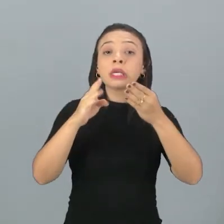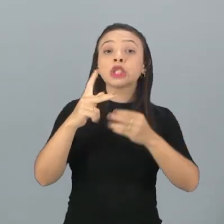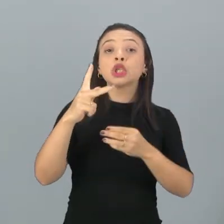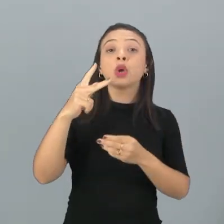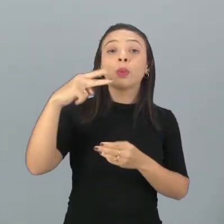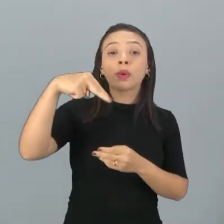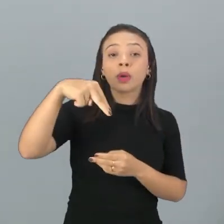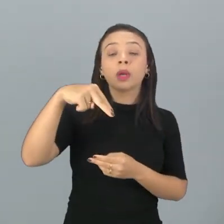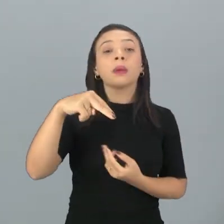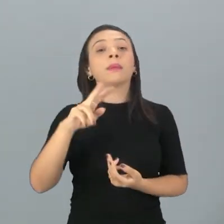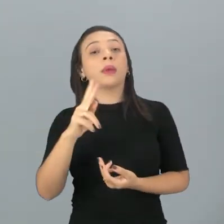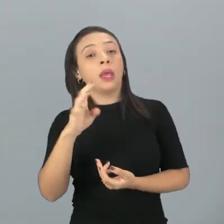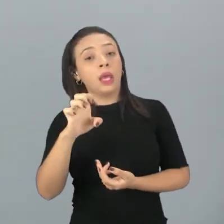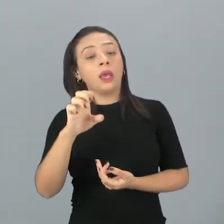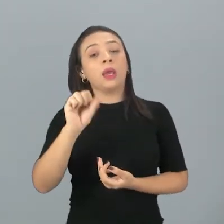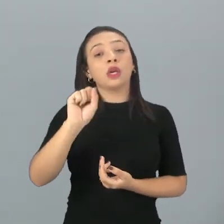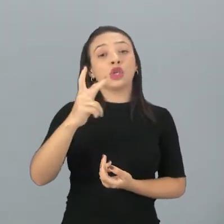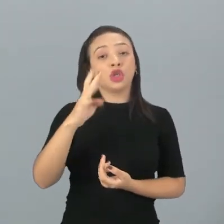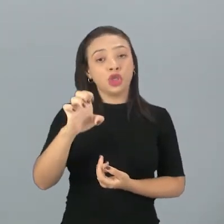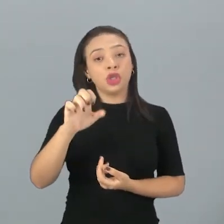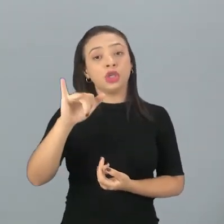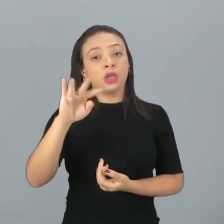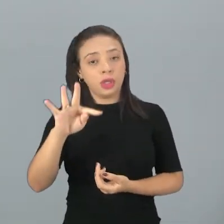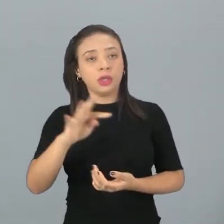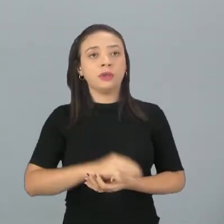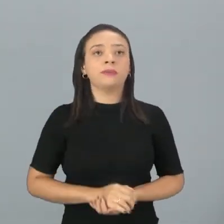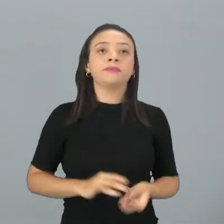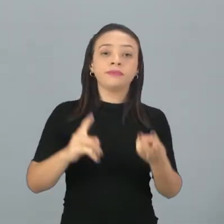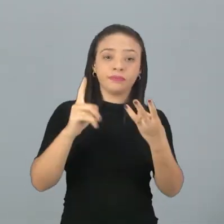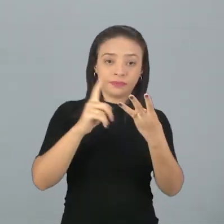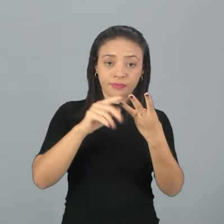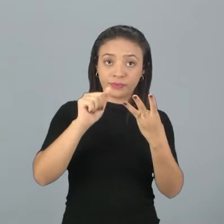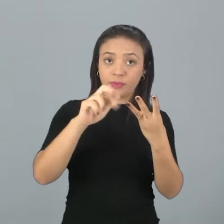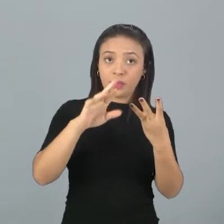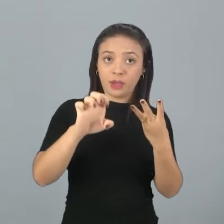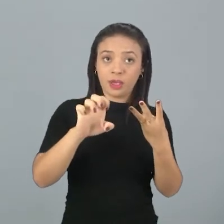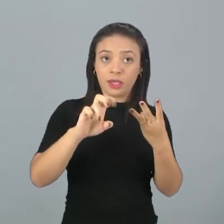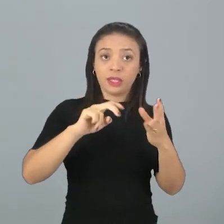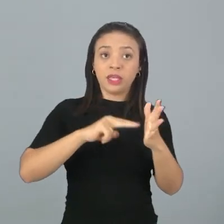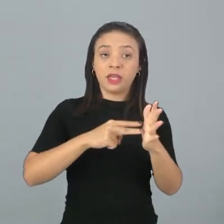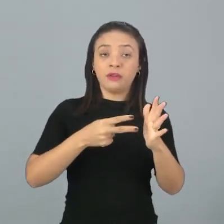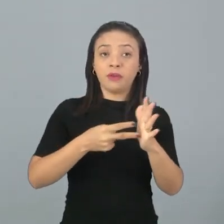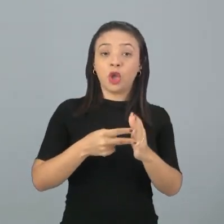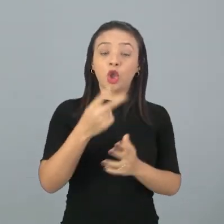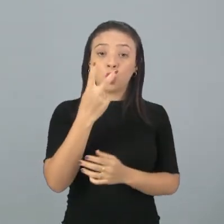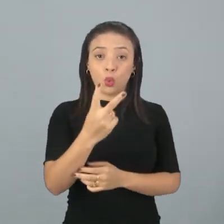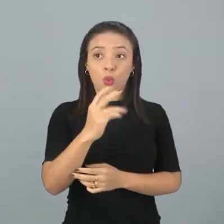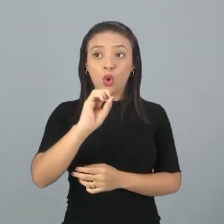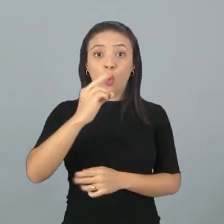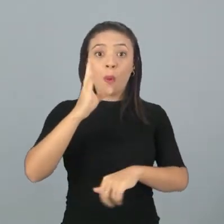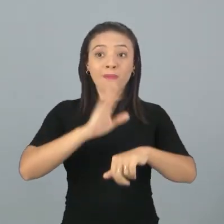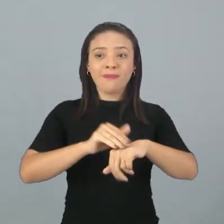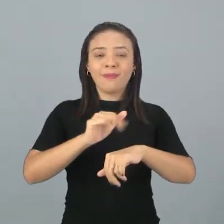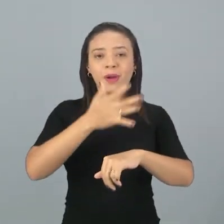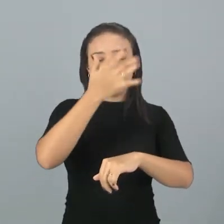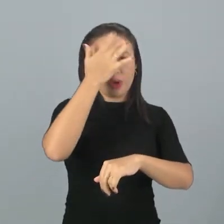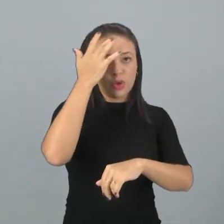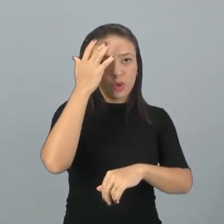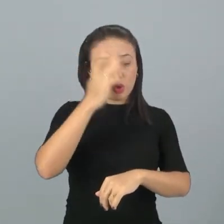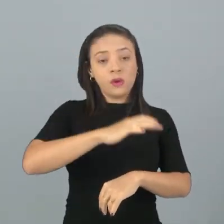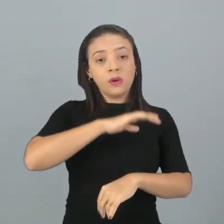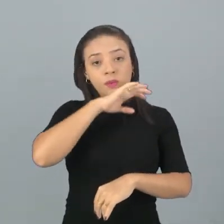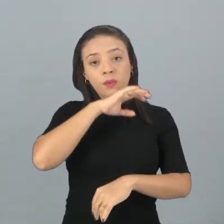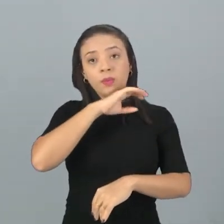he, she e it, ok? E o are a gente usa quando está se referindo a duas ou mais pessoas, animais ou objetos, ou seja,